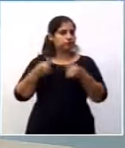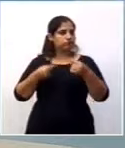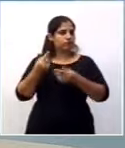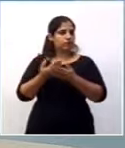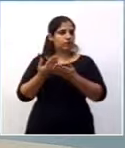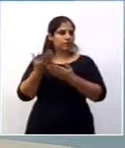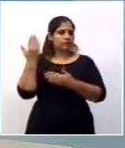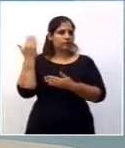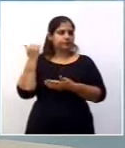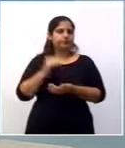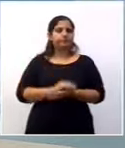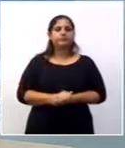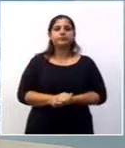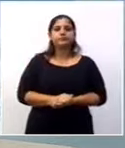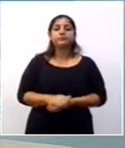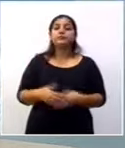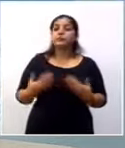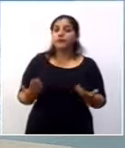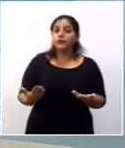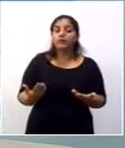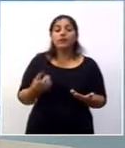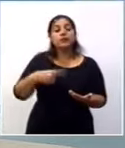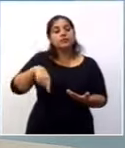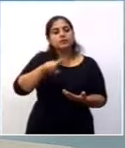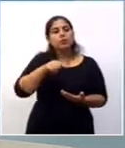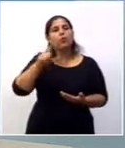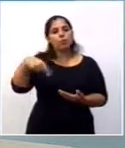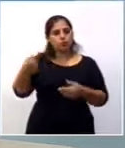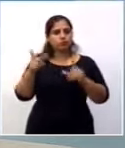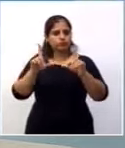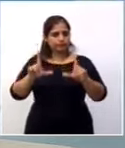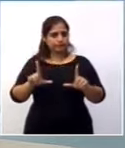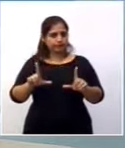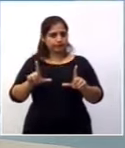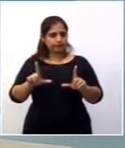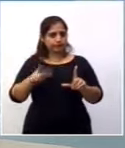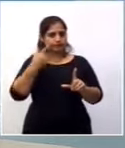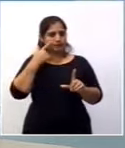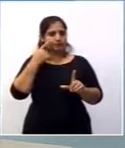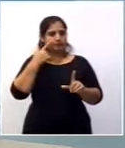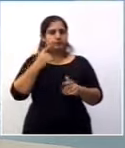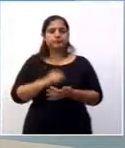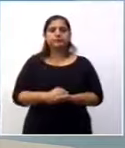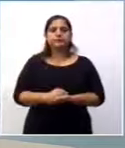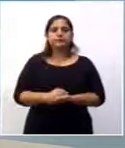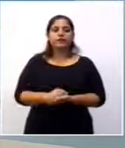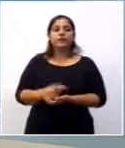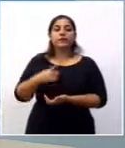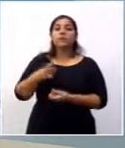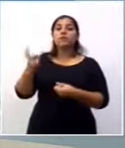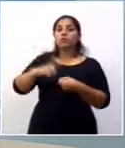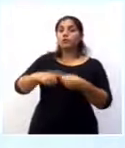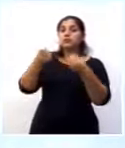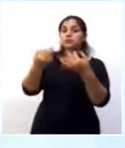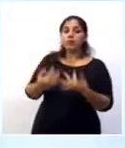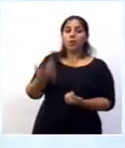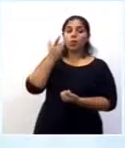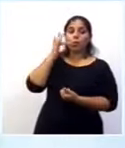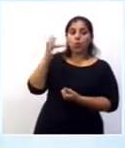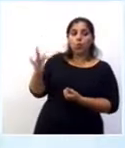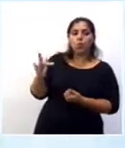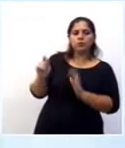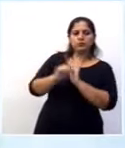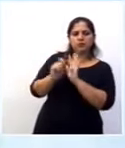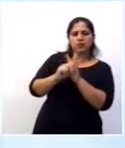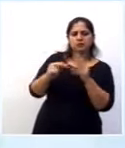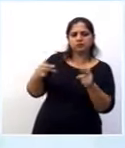aula passada. Então, se a gente for para o nosso próximo slide, aí nós vamos ter, só retomando, né, o ouro, drogas do